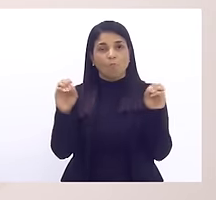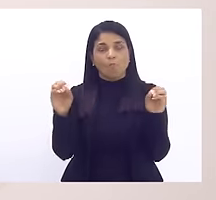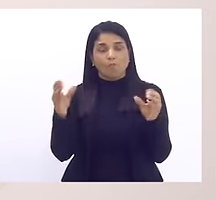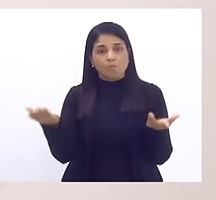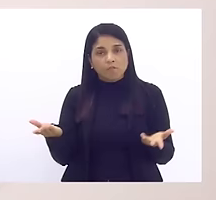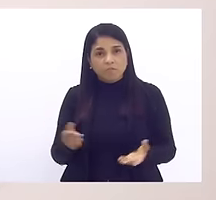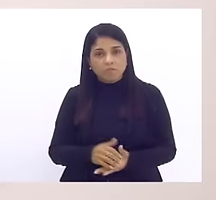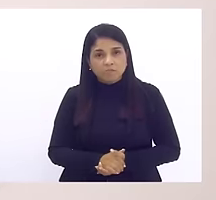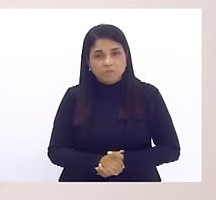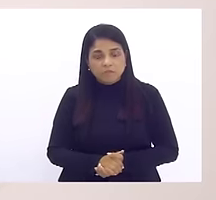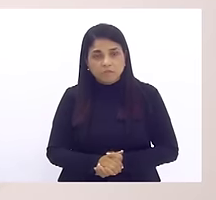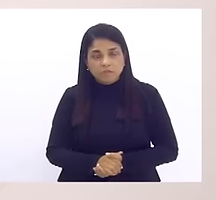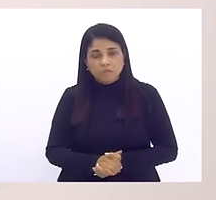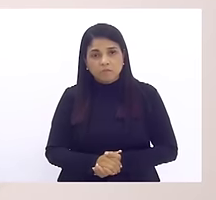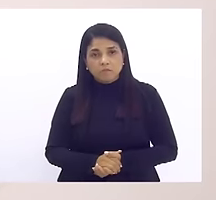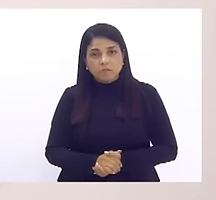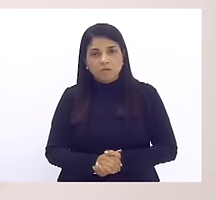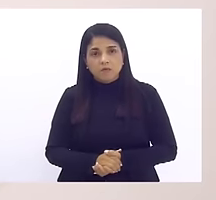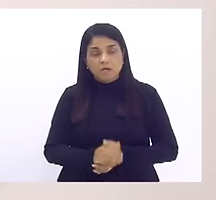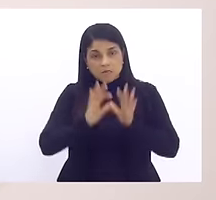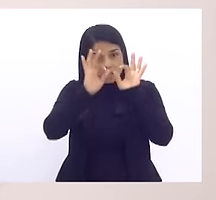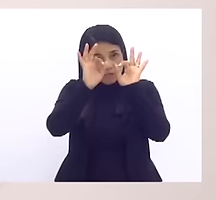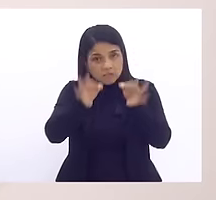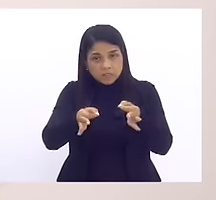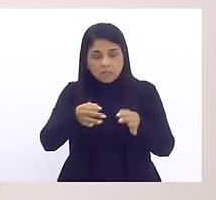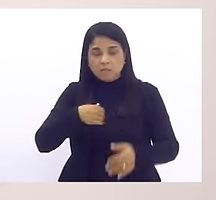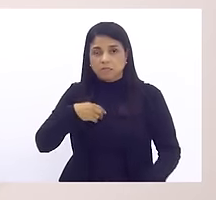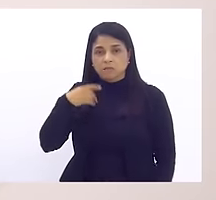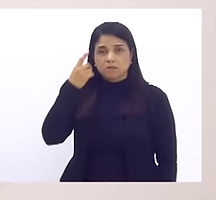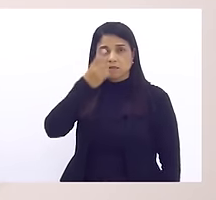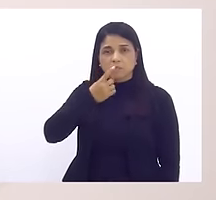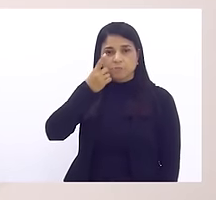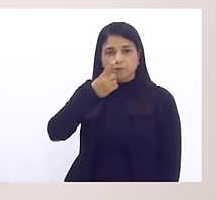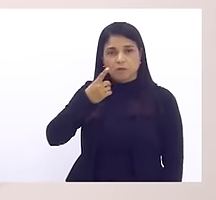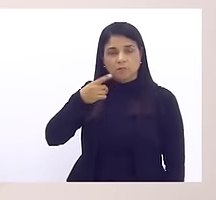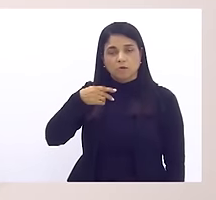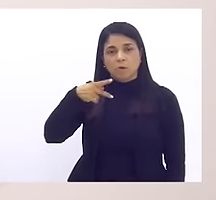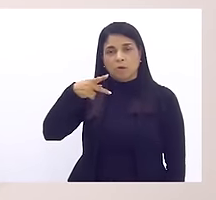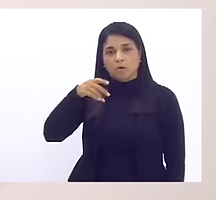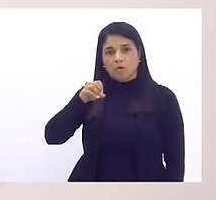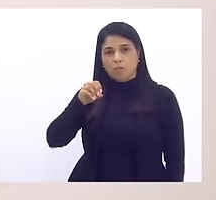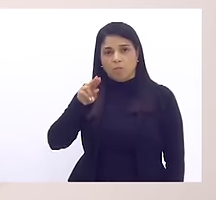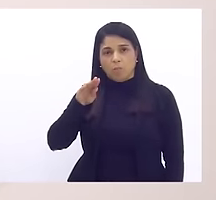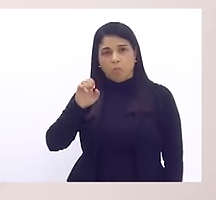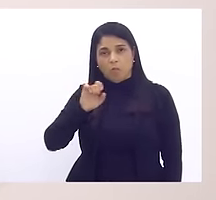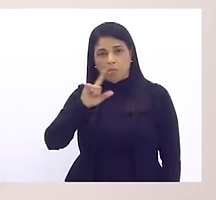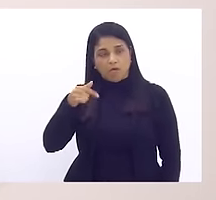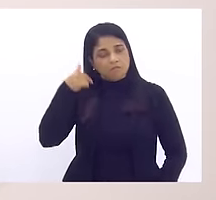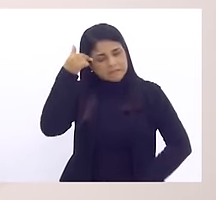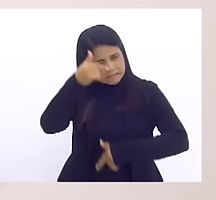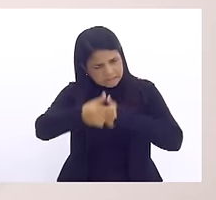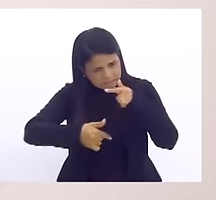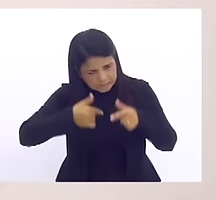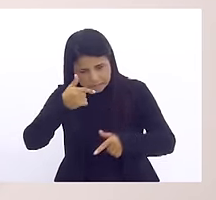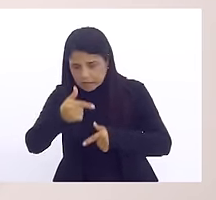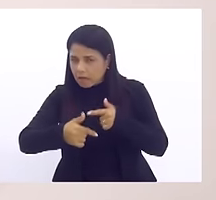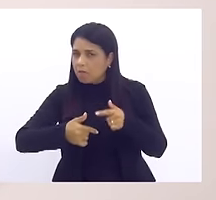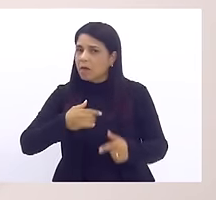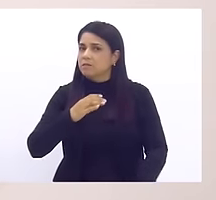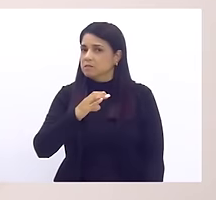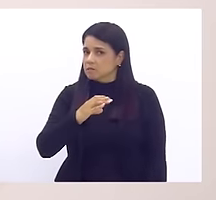eu tenho certeza o deputado Felipe que nós vamos ter um grande trabalho na